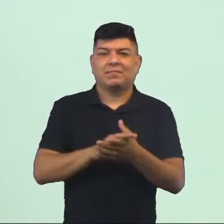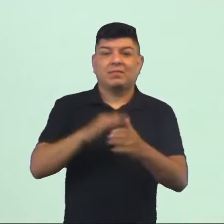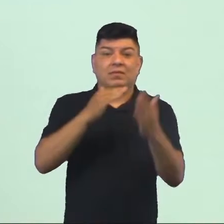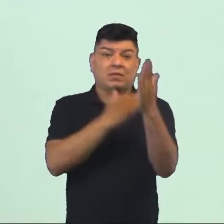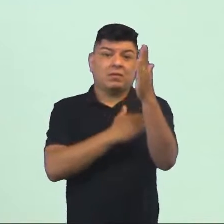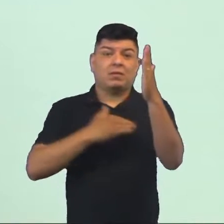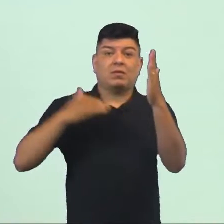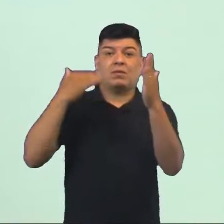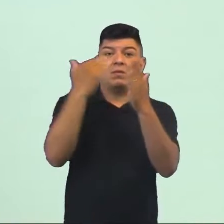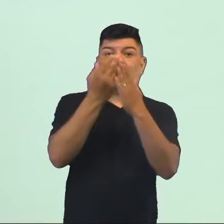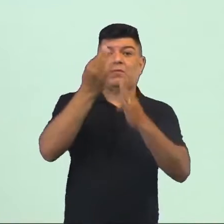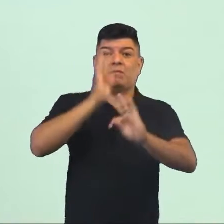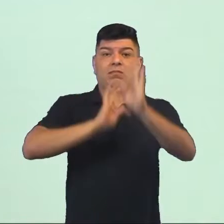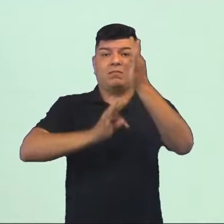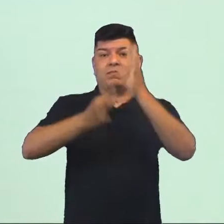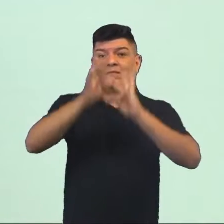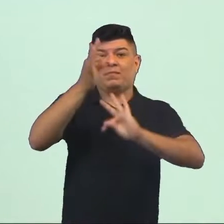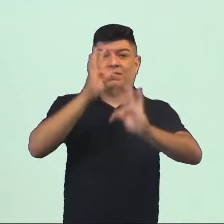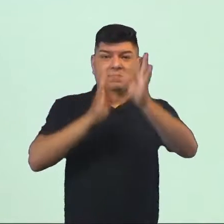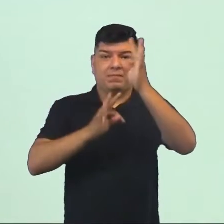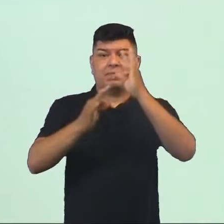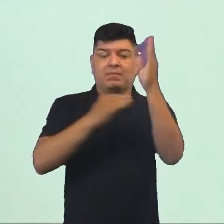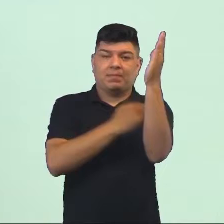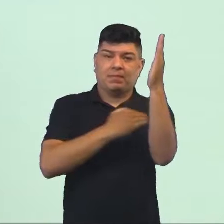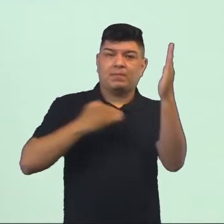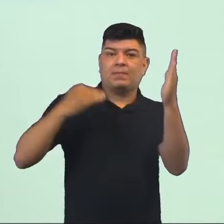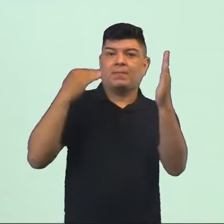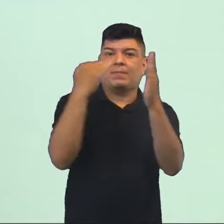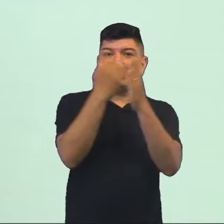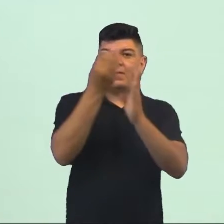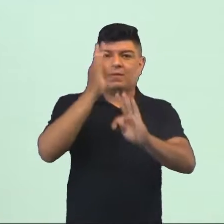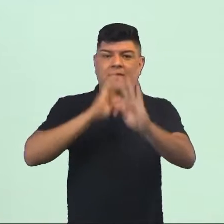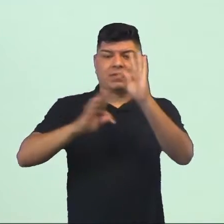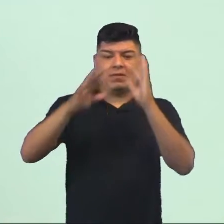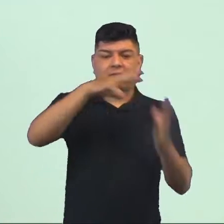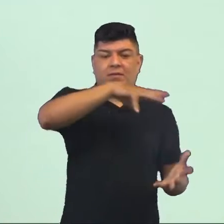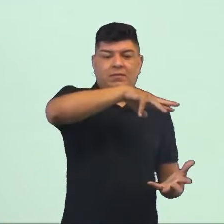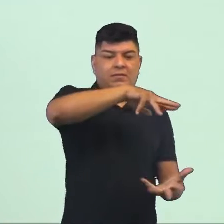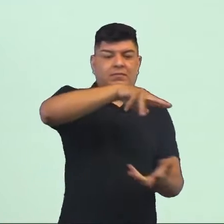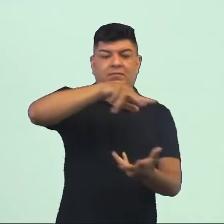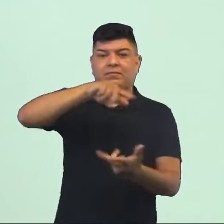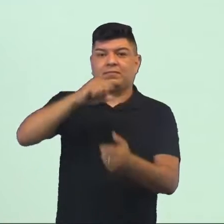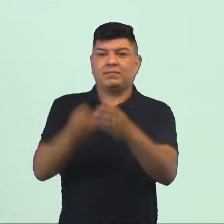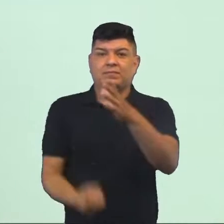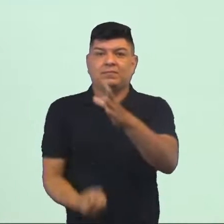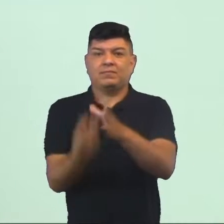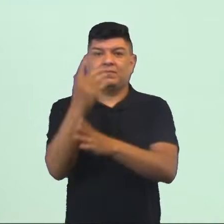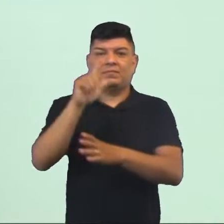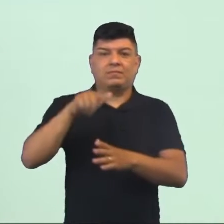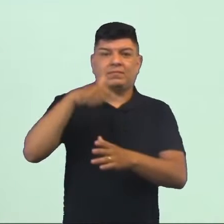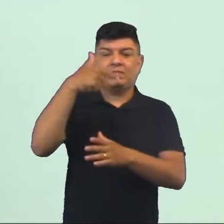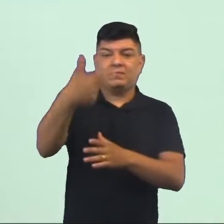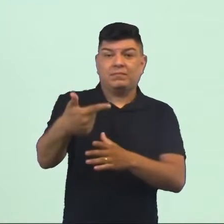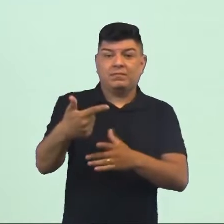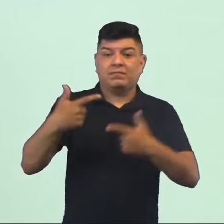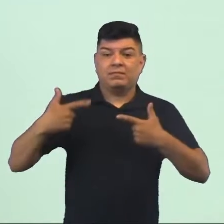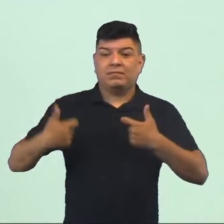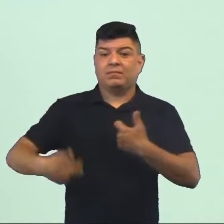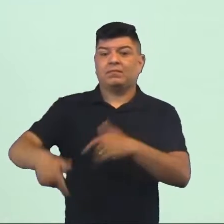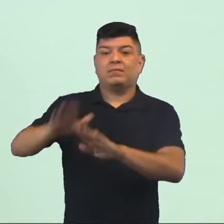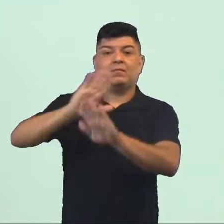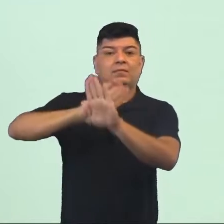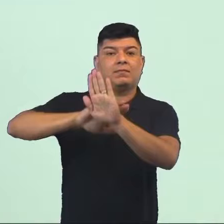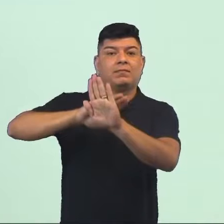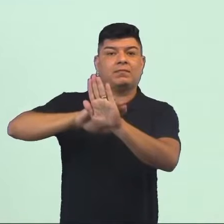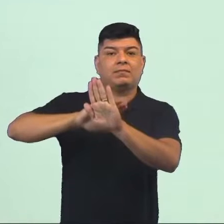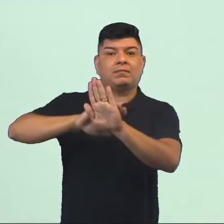no mundo, porque globalização é isto, é o aumento da tecnologia no mundo, ela surge aí depois da Guerra Fria, né? No mundo